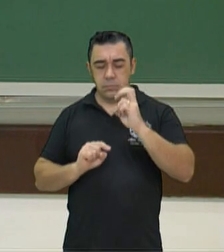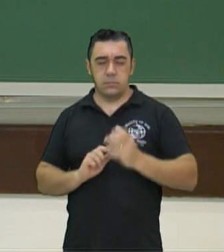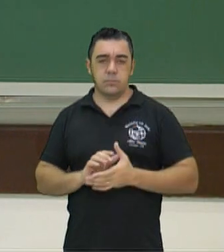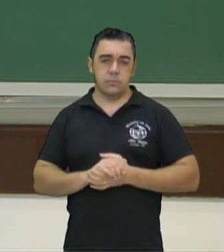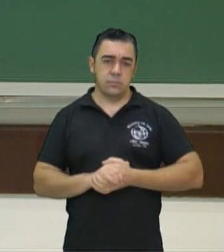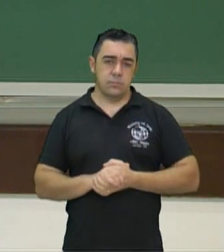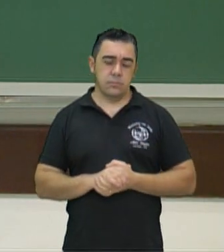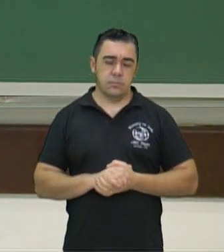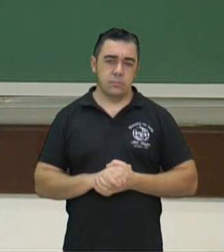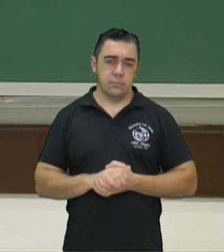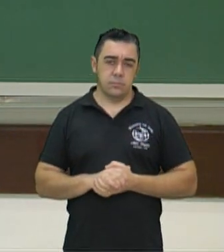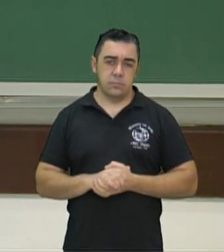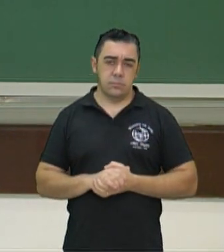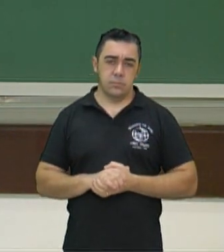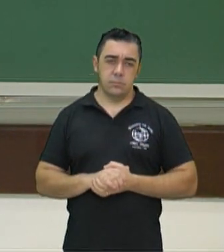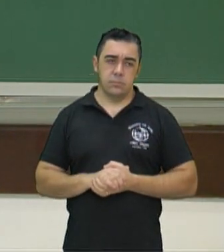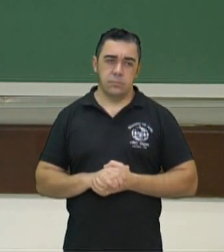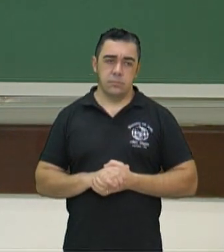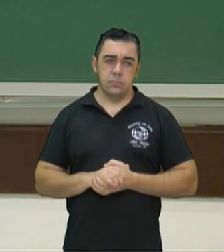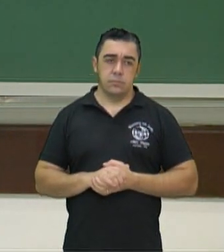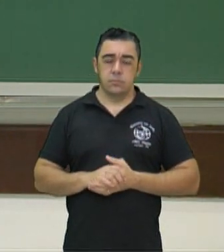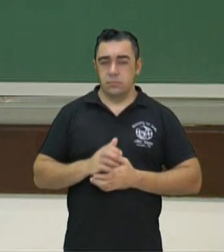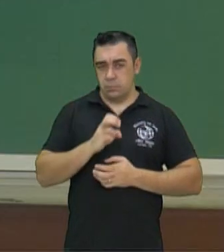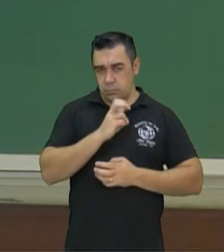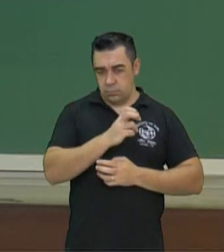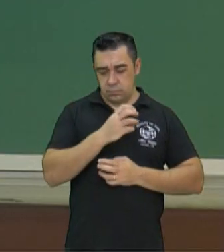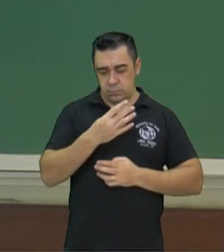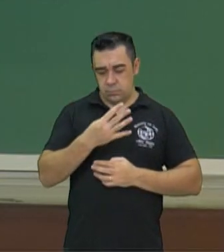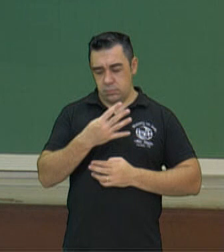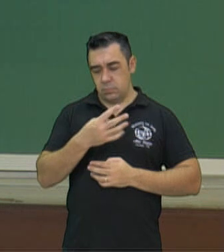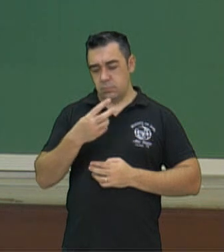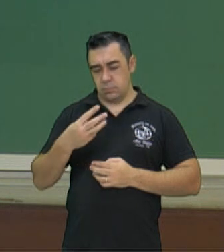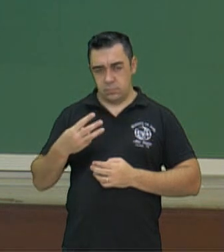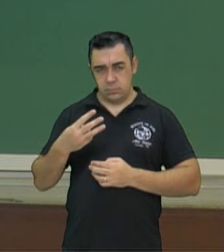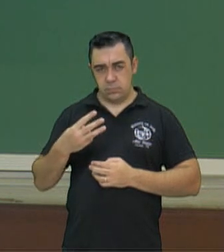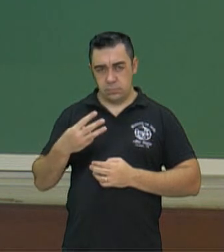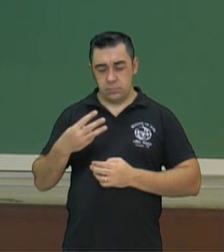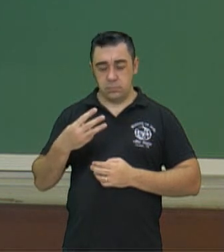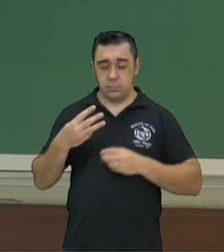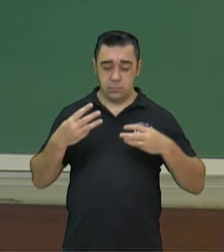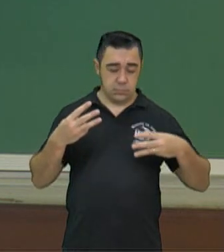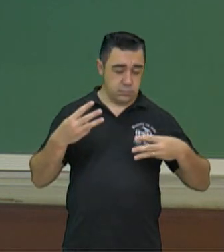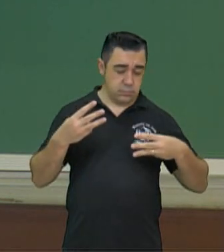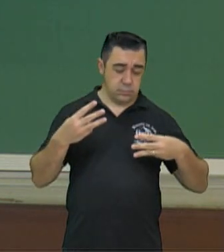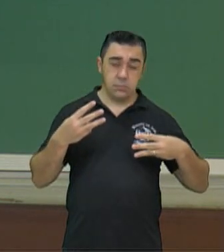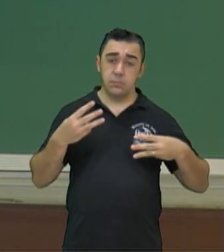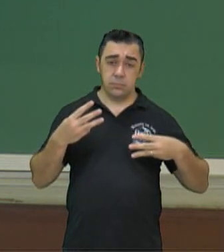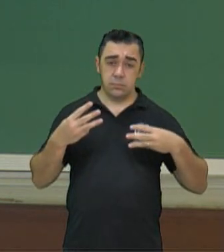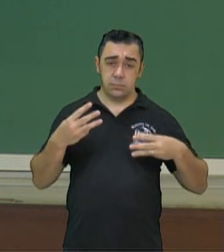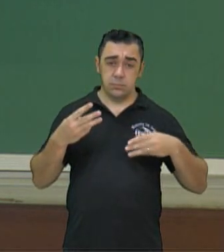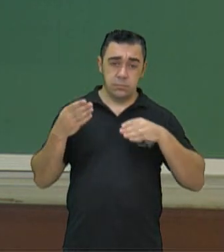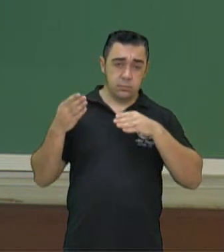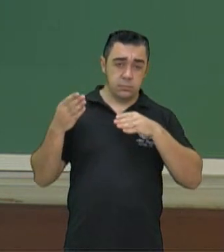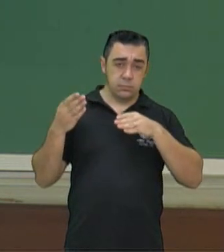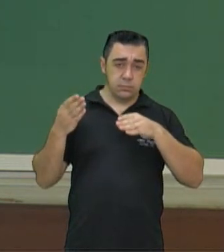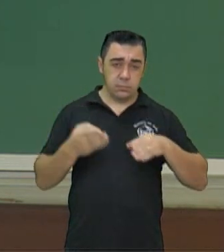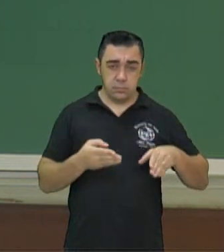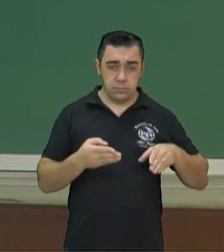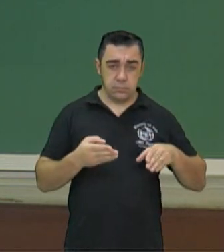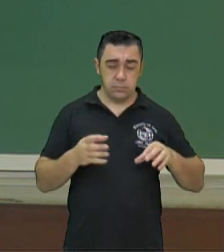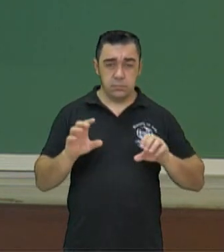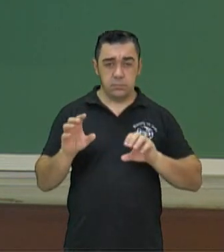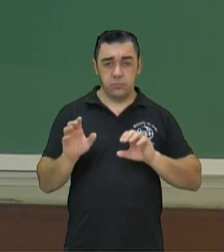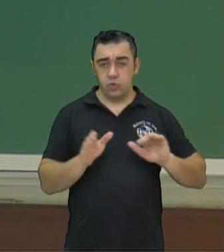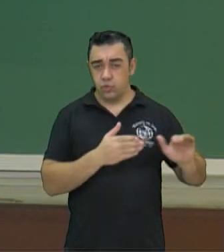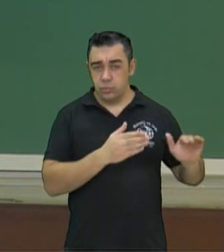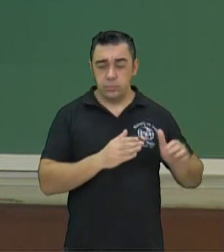por 2 fatorial. Vamos lá resolver? Então, aqui, o mais próximo do 5 tem o